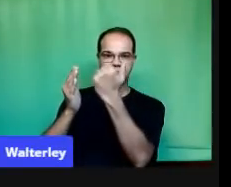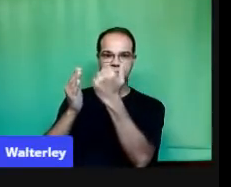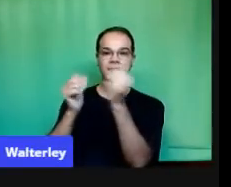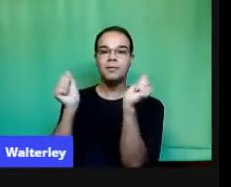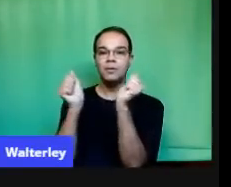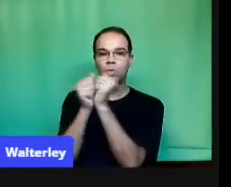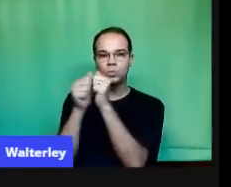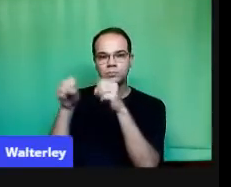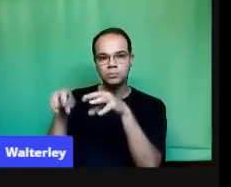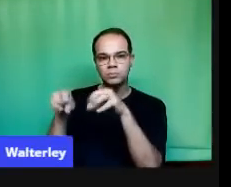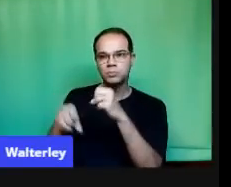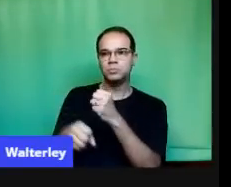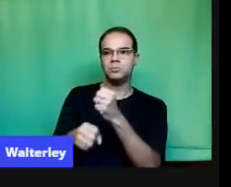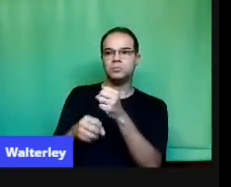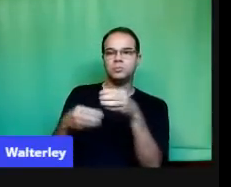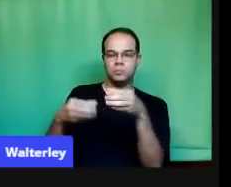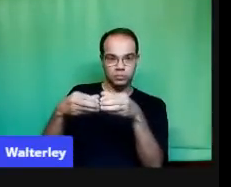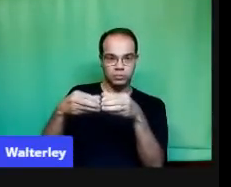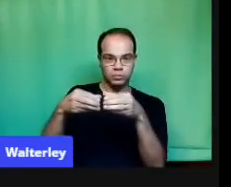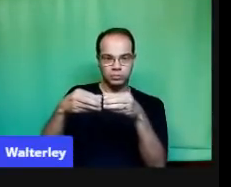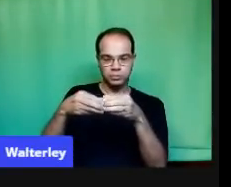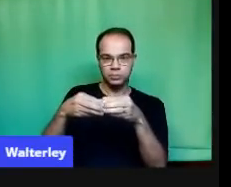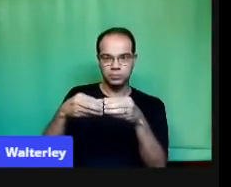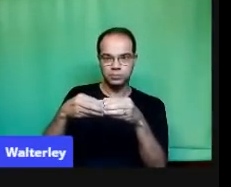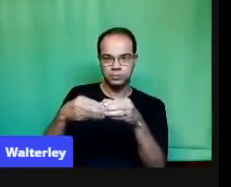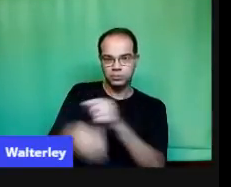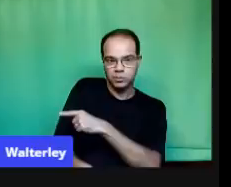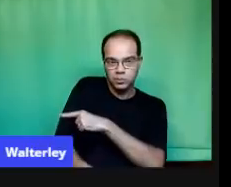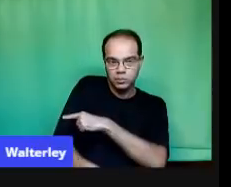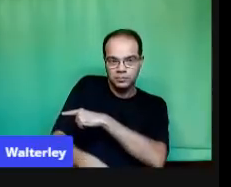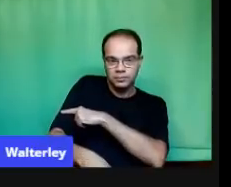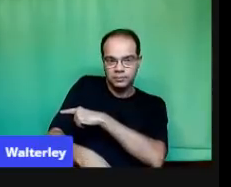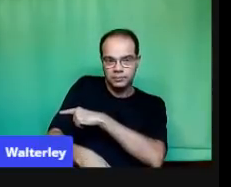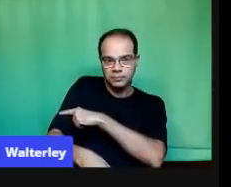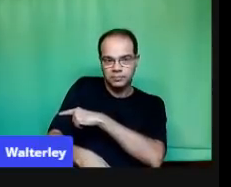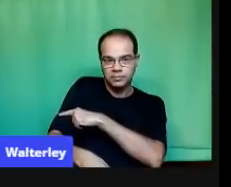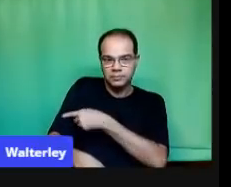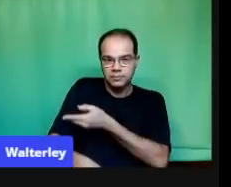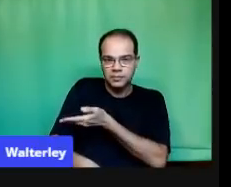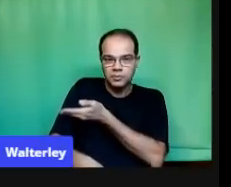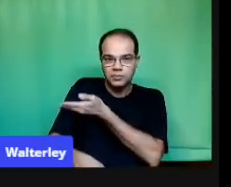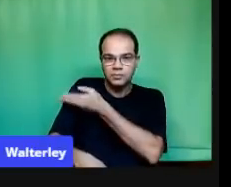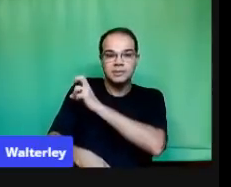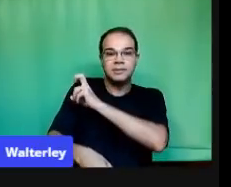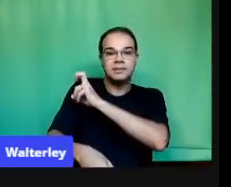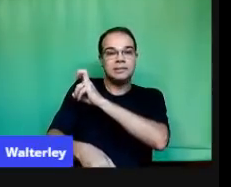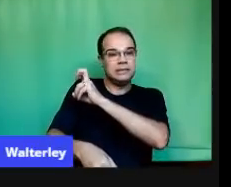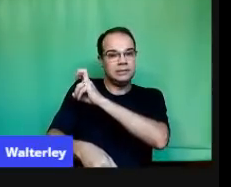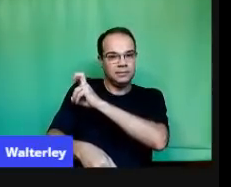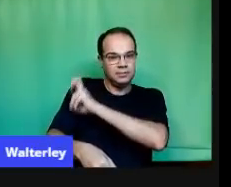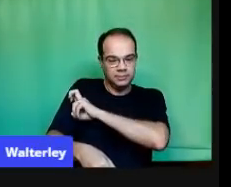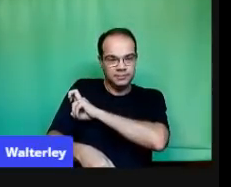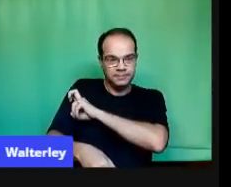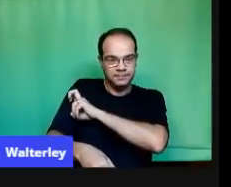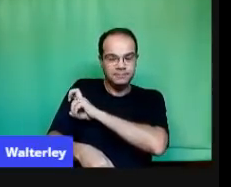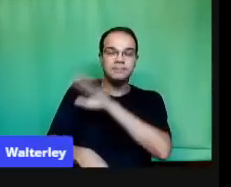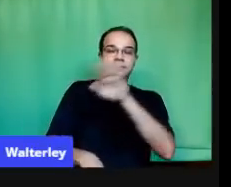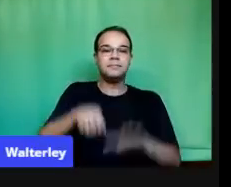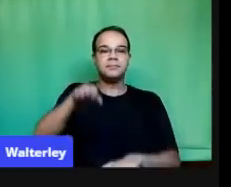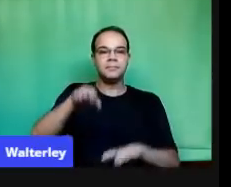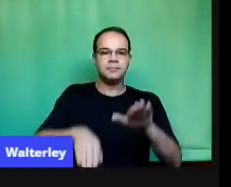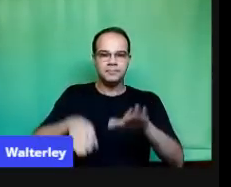crianças do grupo 1 ao grupo 5. Serão discutidas algumas especificidades e possibilidades de trabalhos